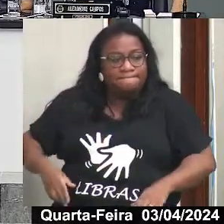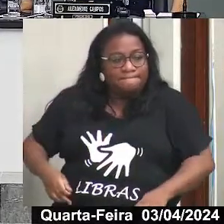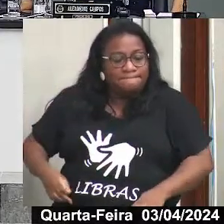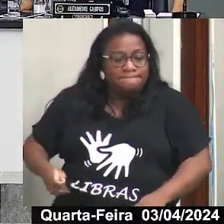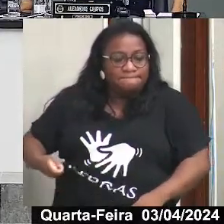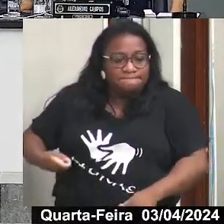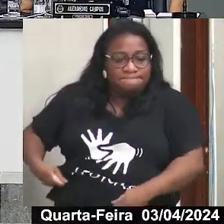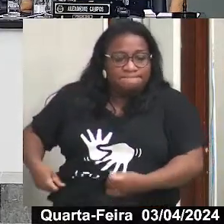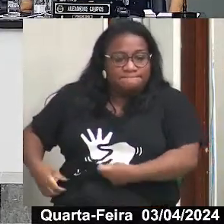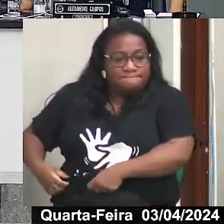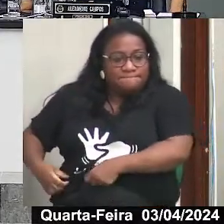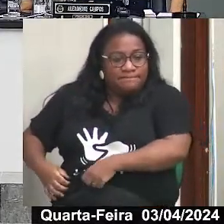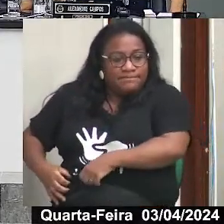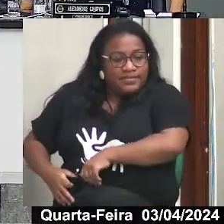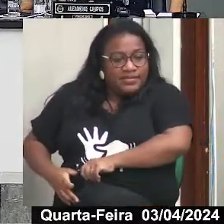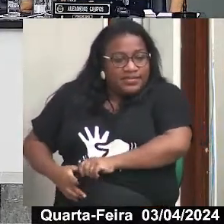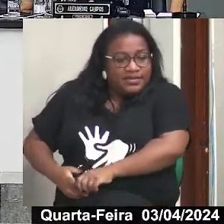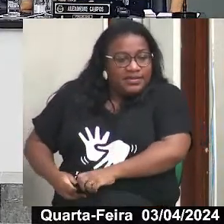Concedida.